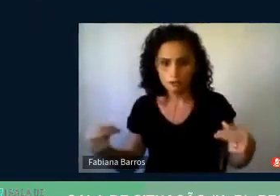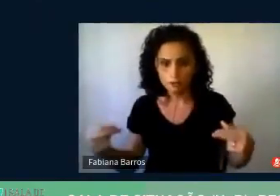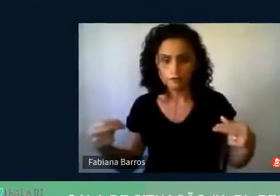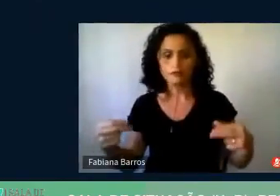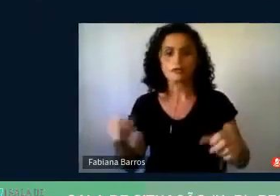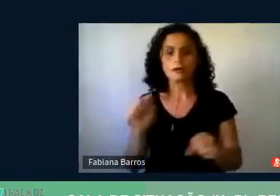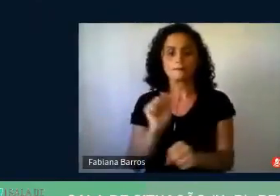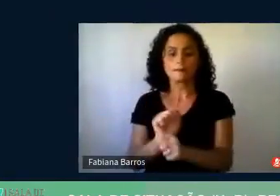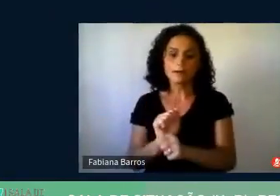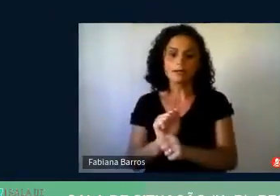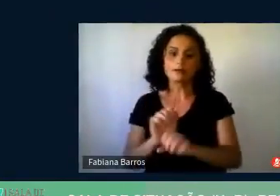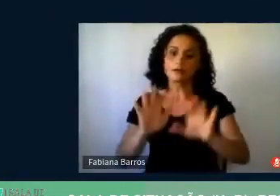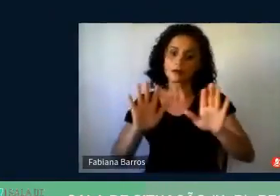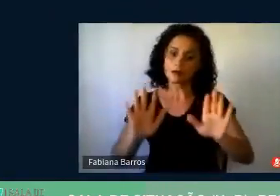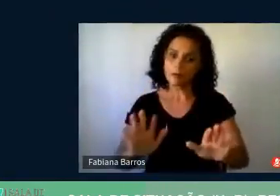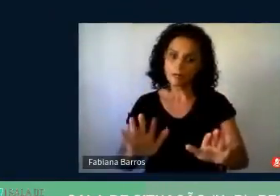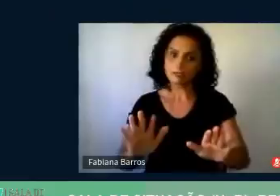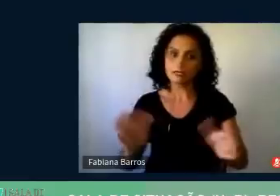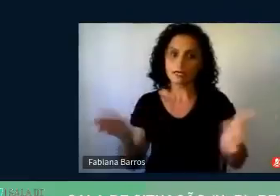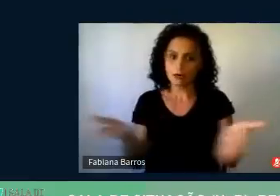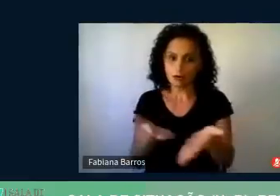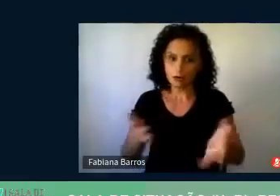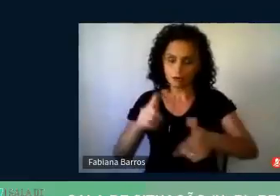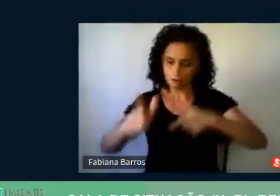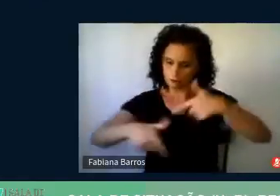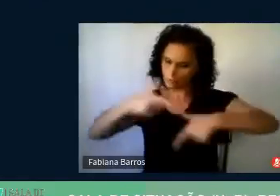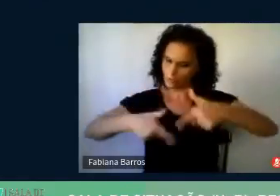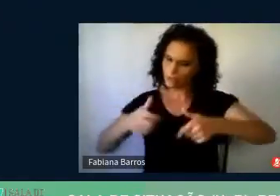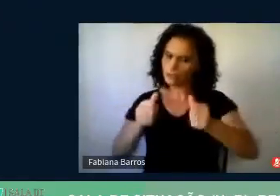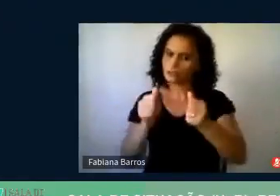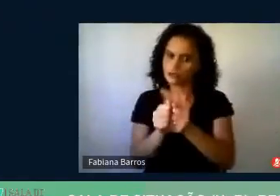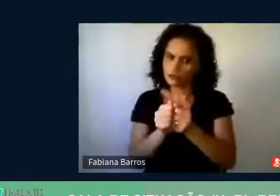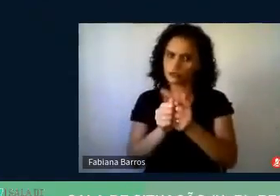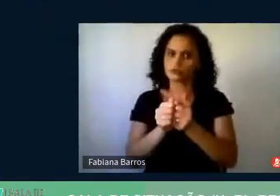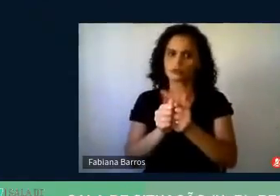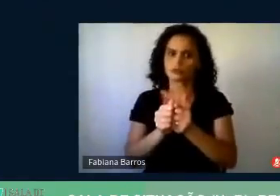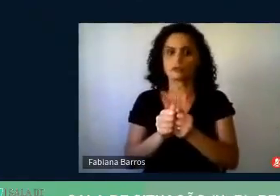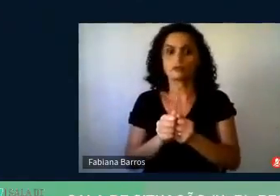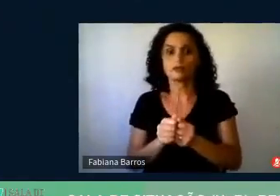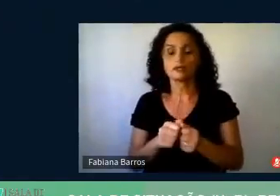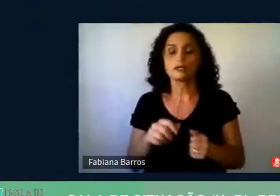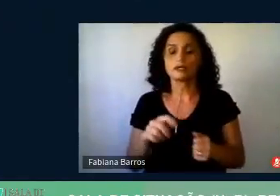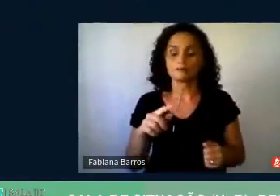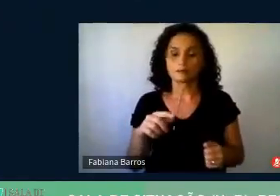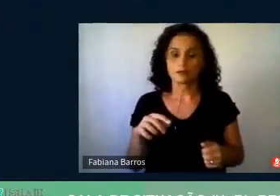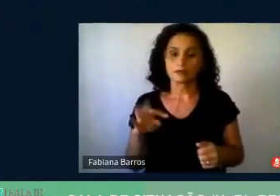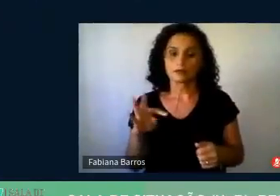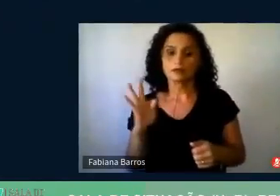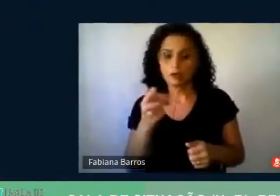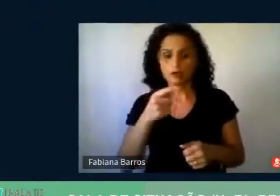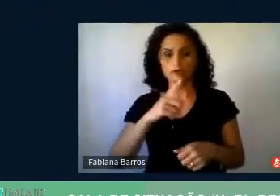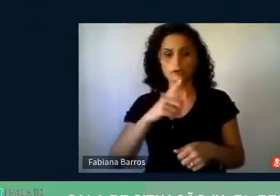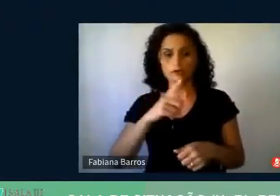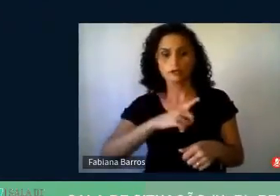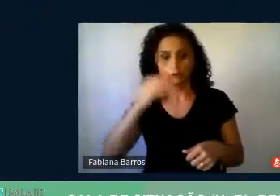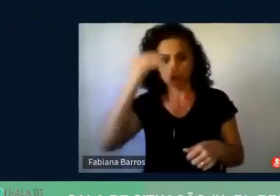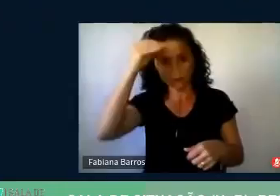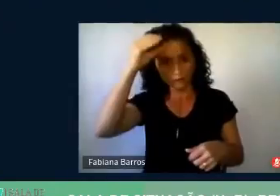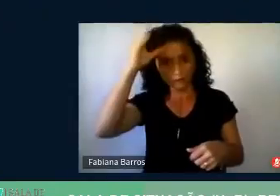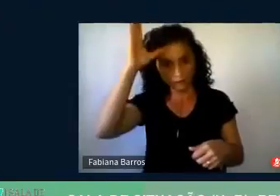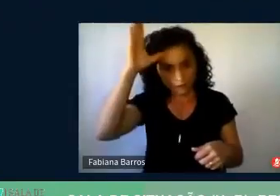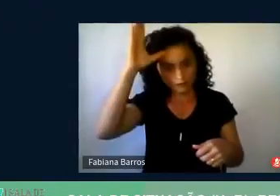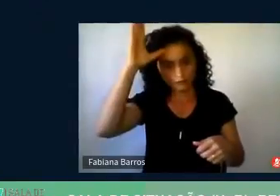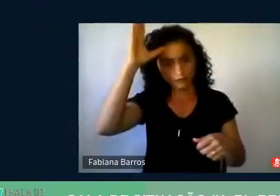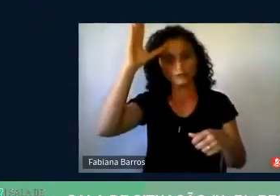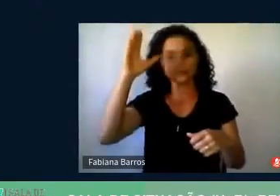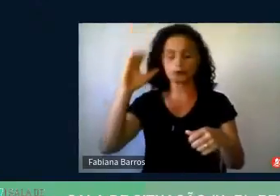né, medicina veterinária é uma profissão de saúde. E eles têm um conhecimento muito importante, porque é um conhecimento holístico. Eles conseguem enxergar o